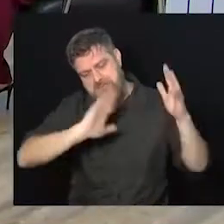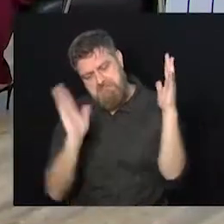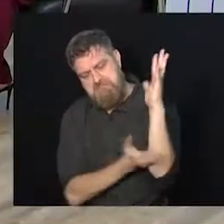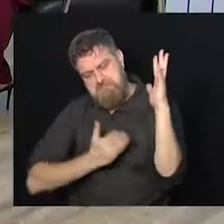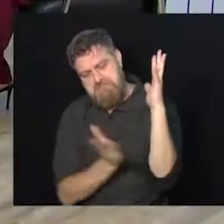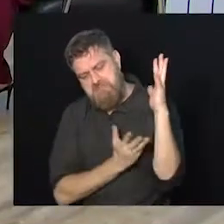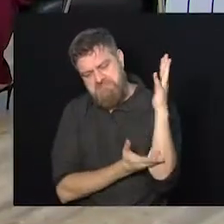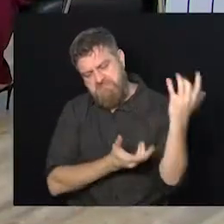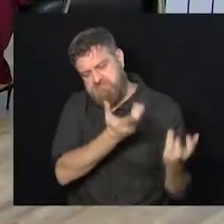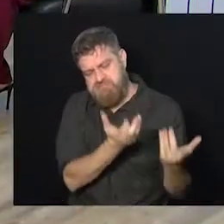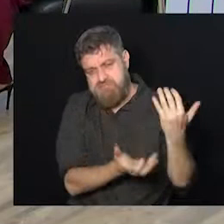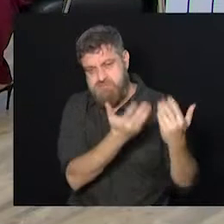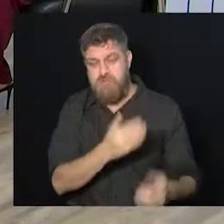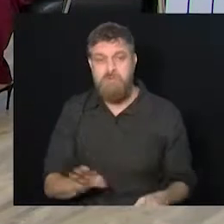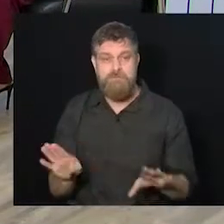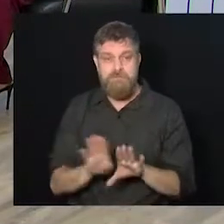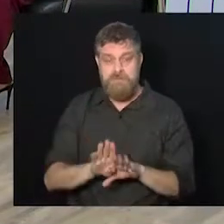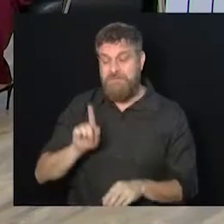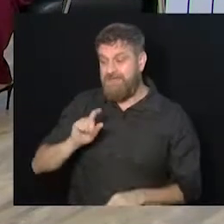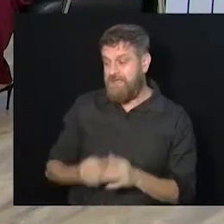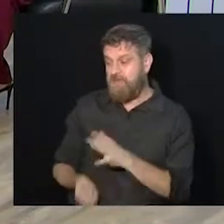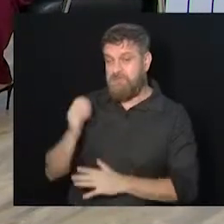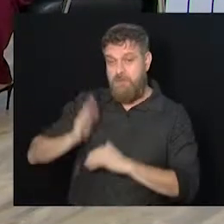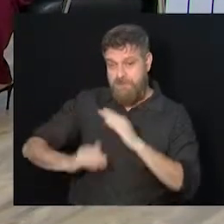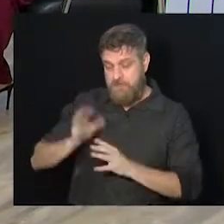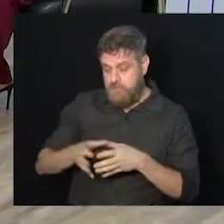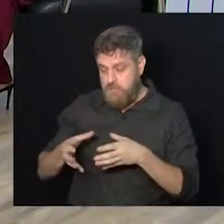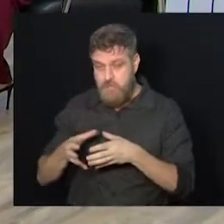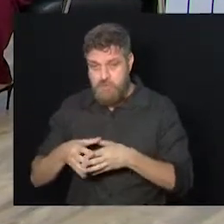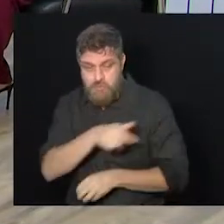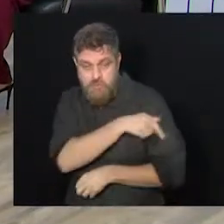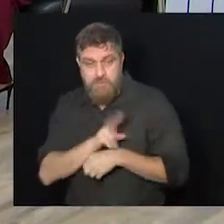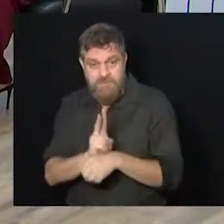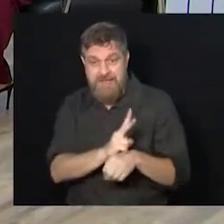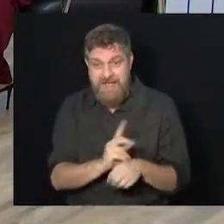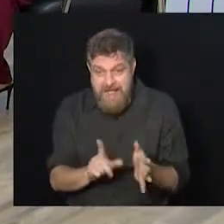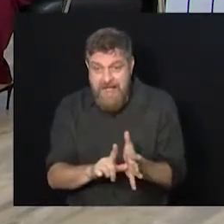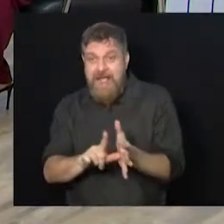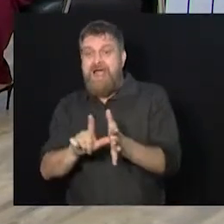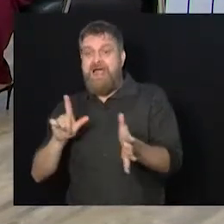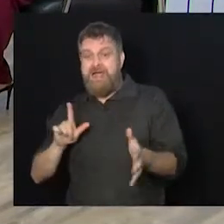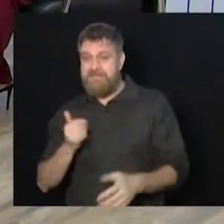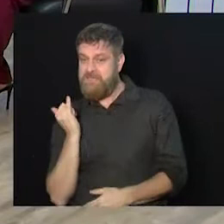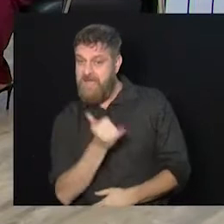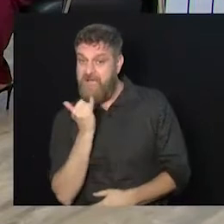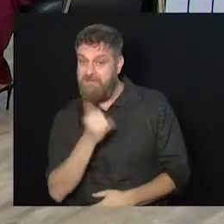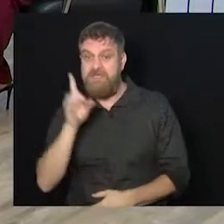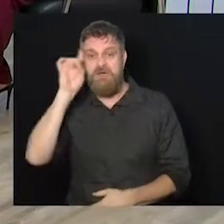isso, estabeleceu-se uma prática do IBAMA avisar com um dia antes onde ia haver a